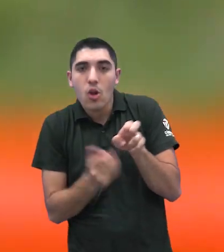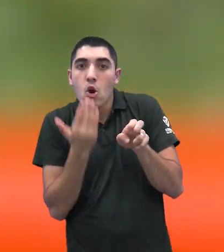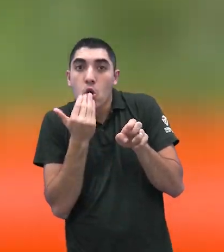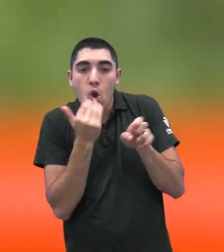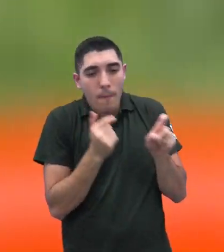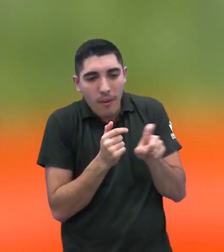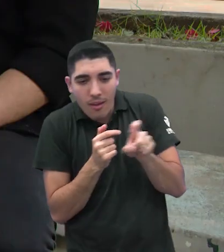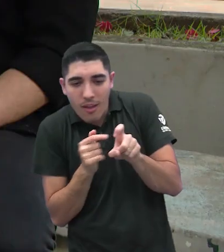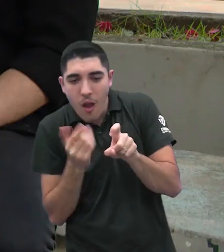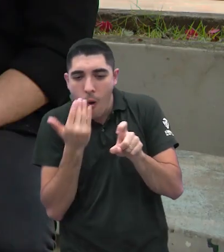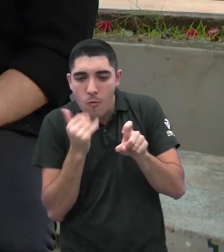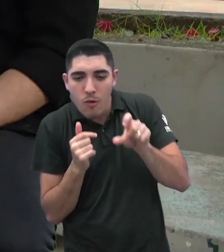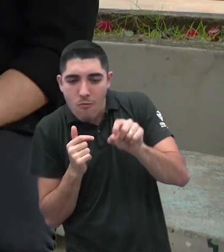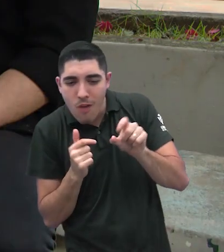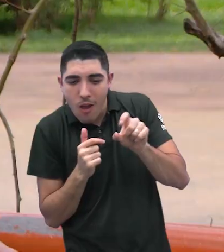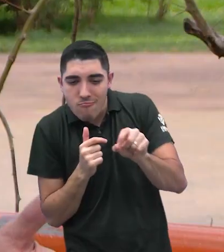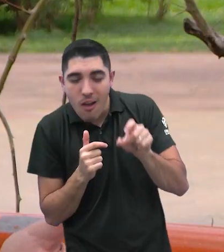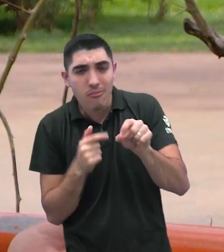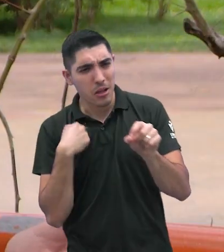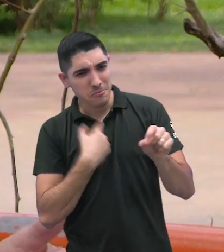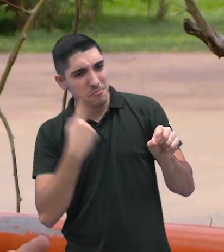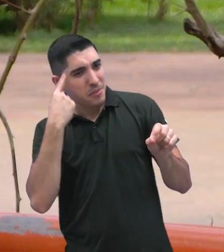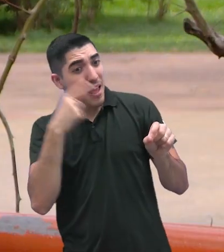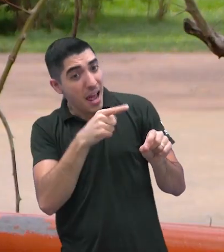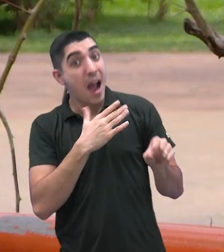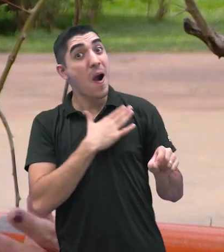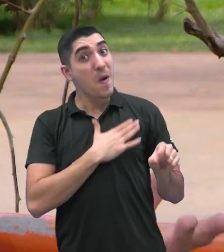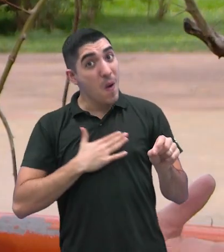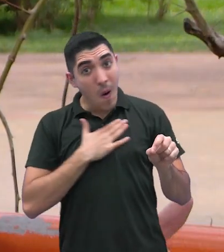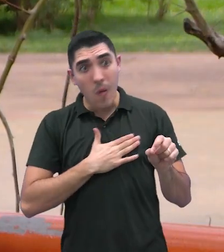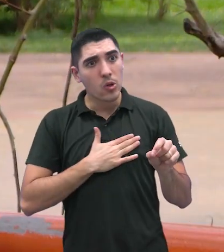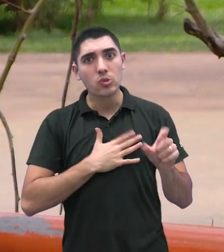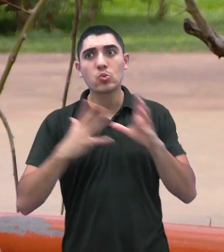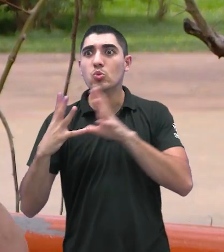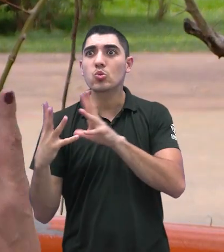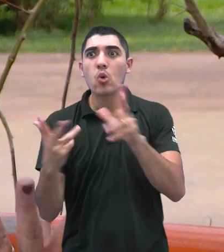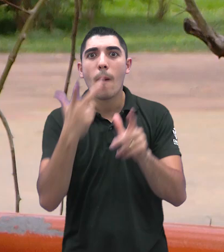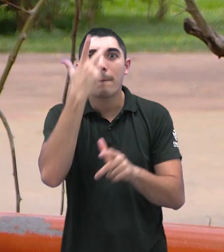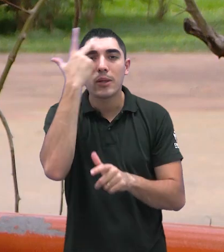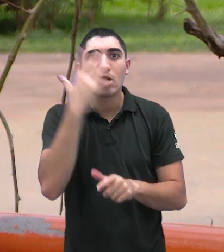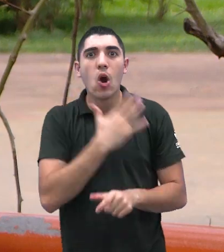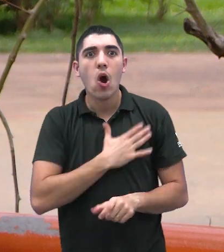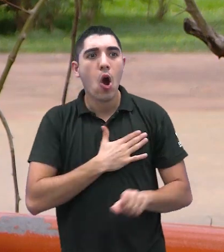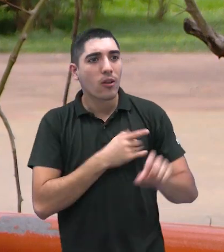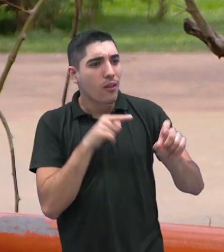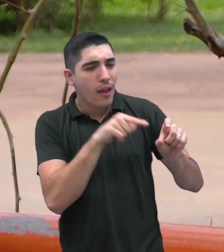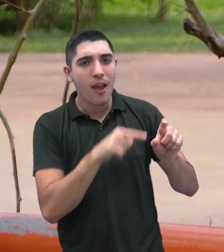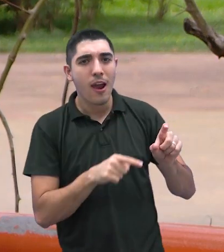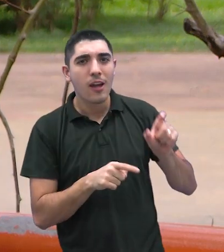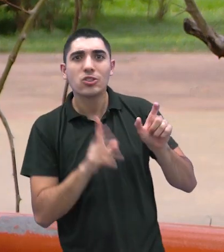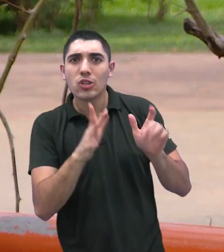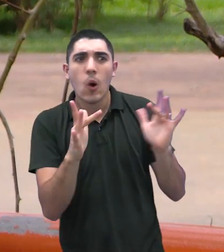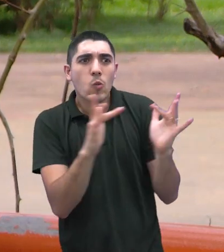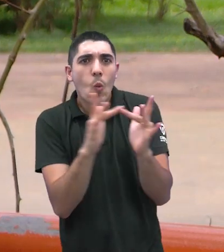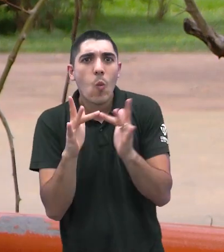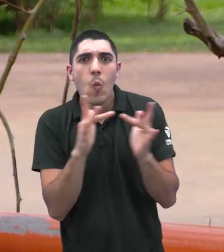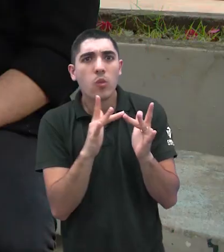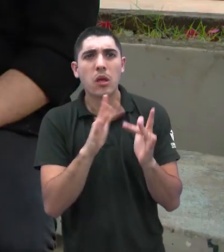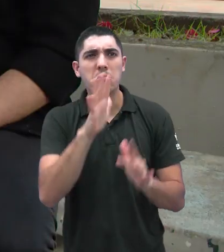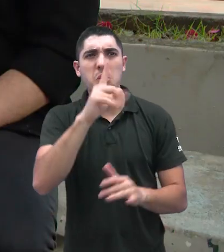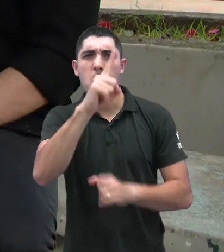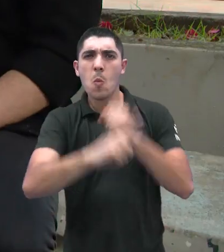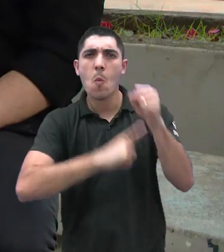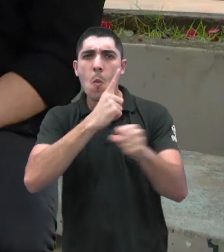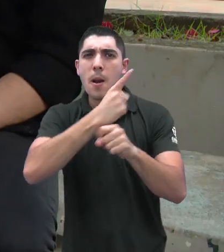foi ficando. E a gente achou que elas gostavam de algumas pessoas, depois que a gente viu, ela gosta de tanta gente teve contato com ela nesse 1